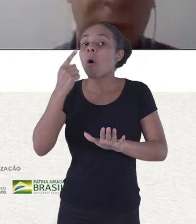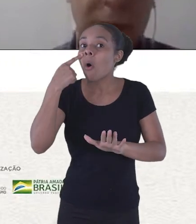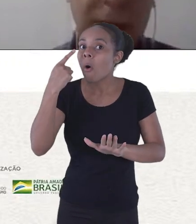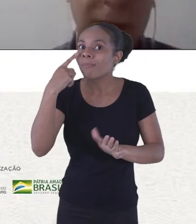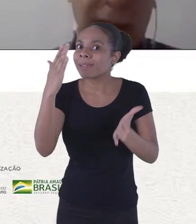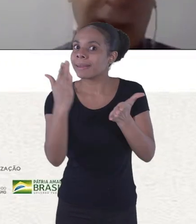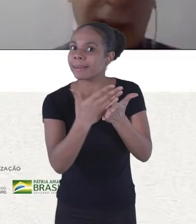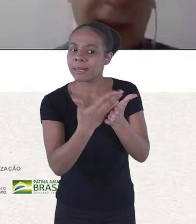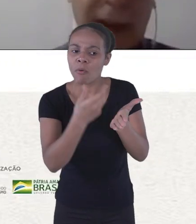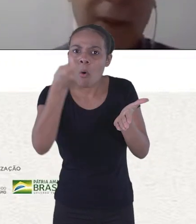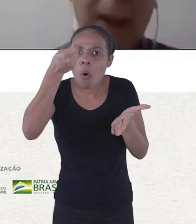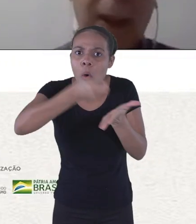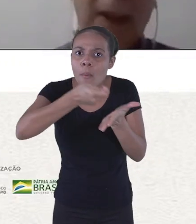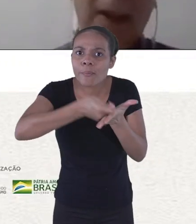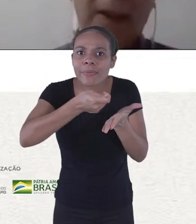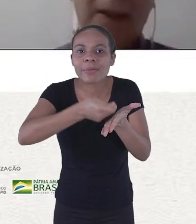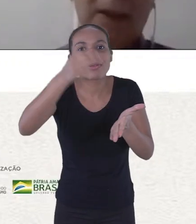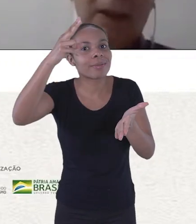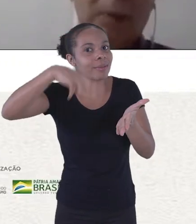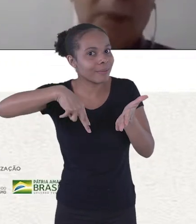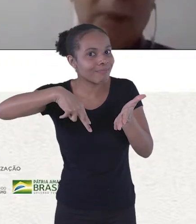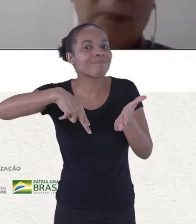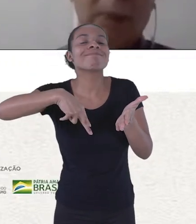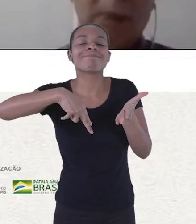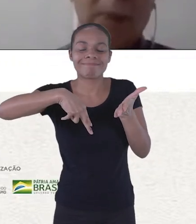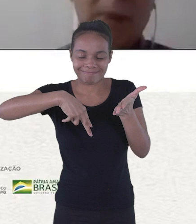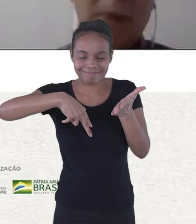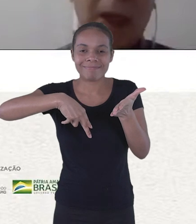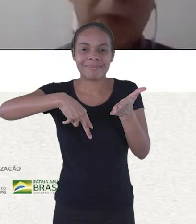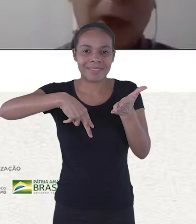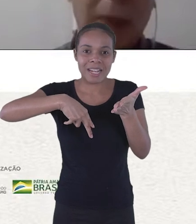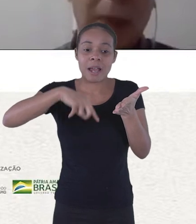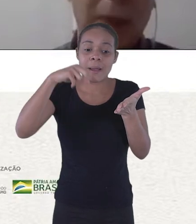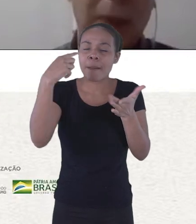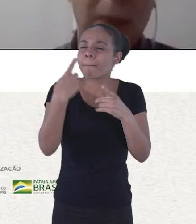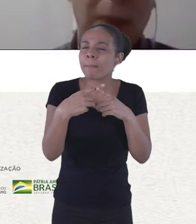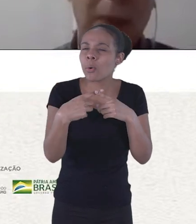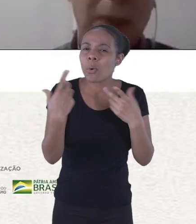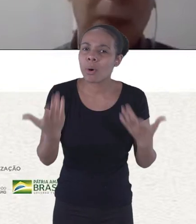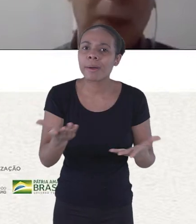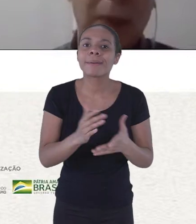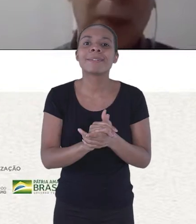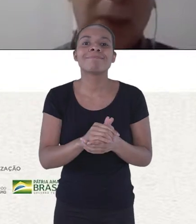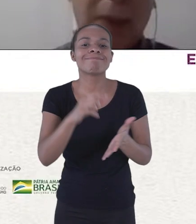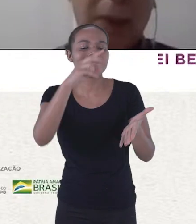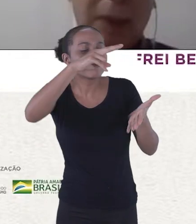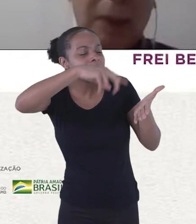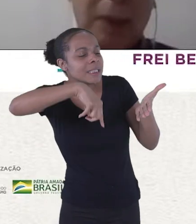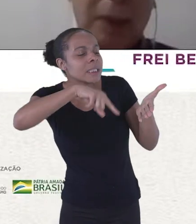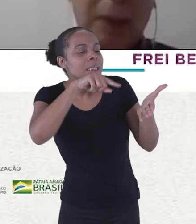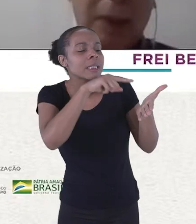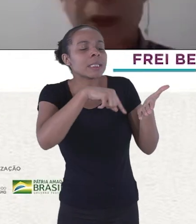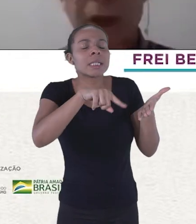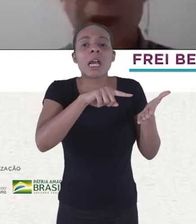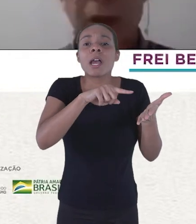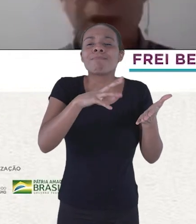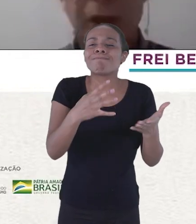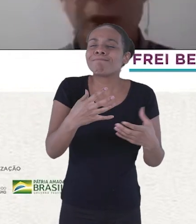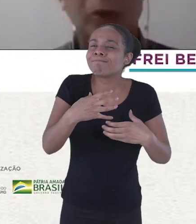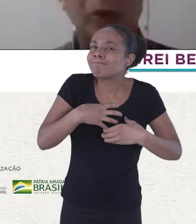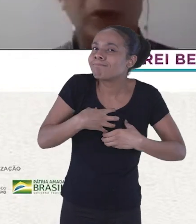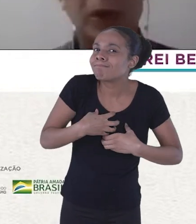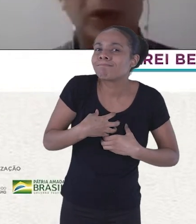obrigatório para se ler. Seja pela forma, realmente você